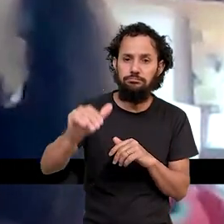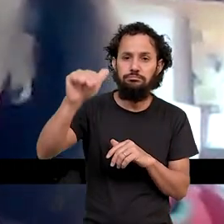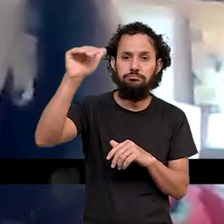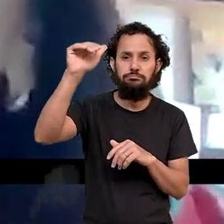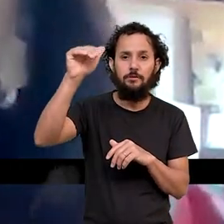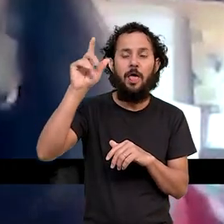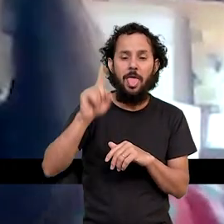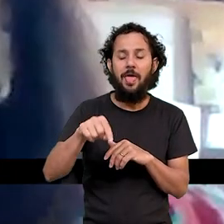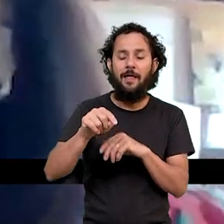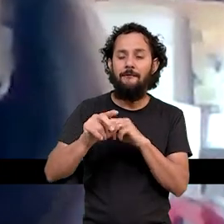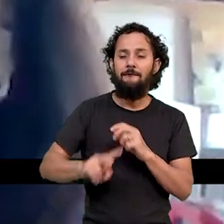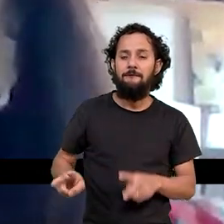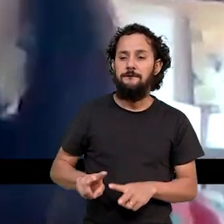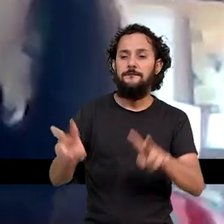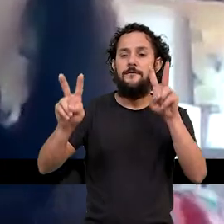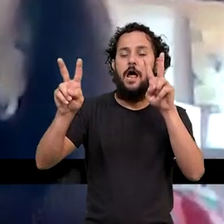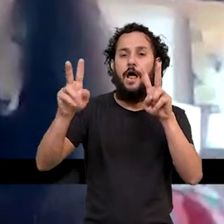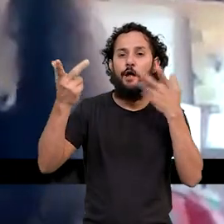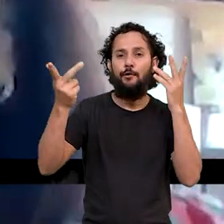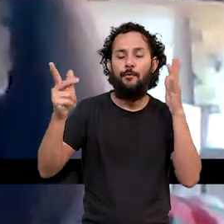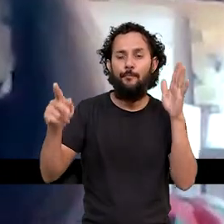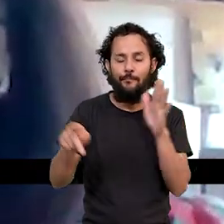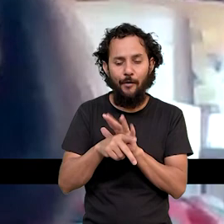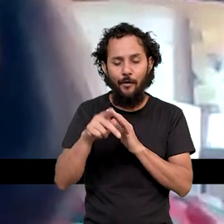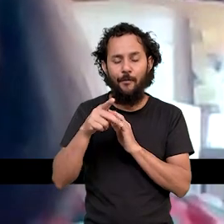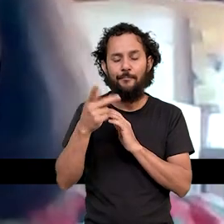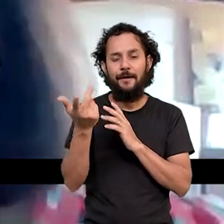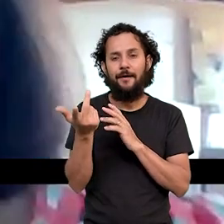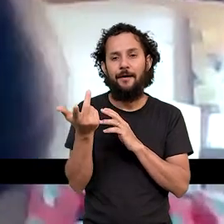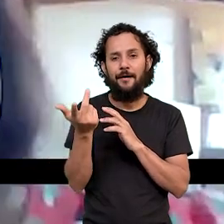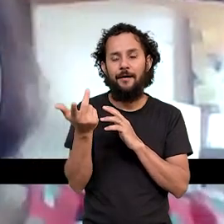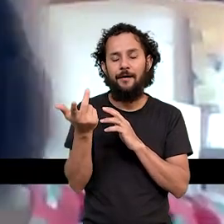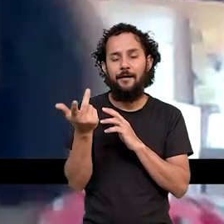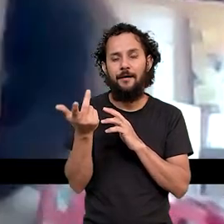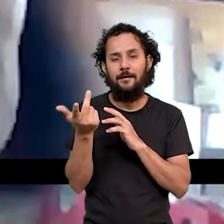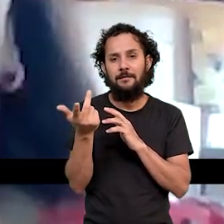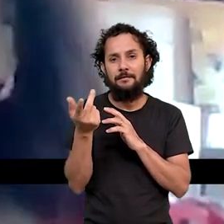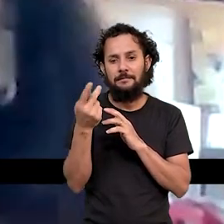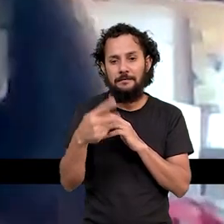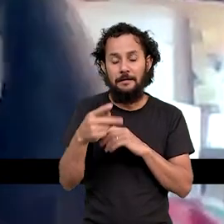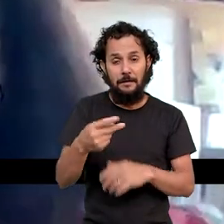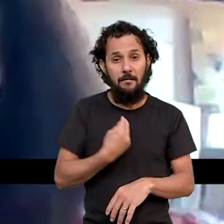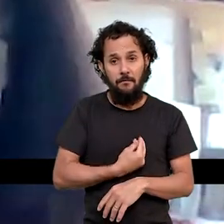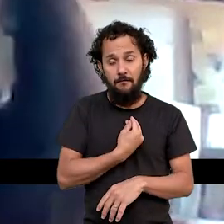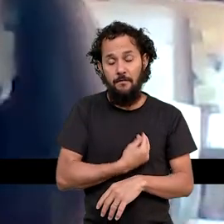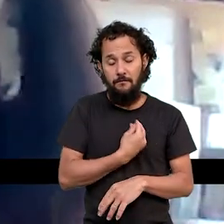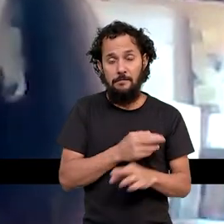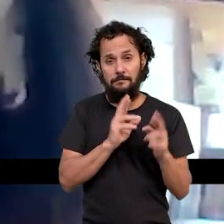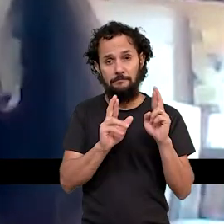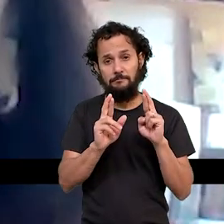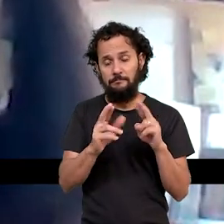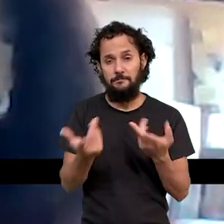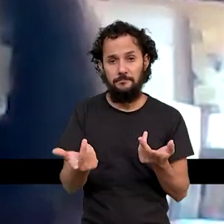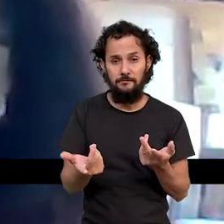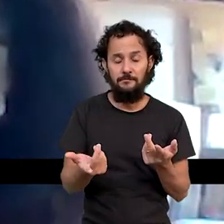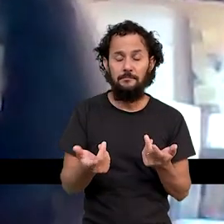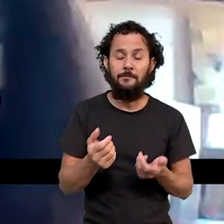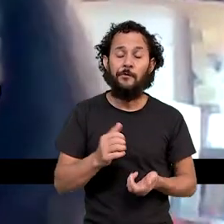como um valor para a propriedade da qual ele era responsável,